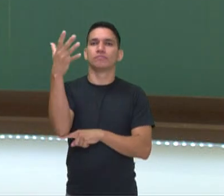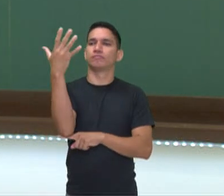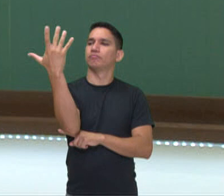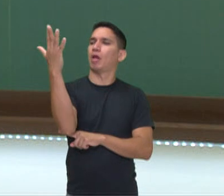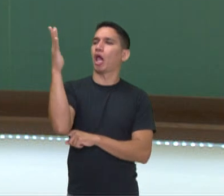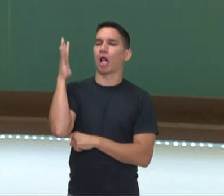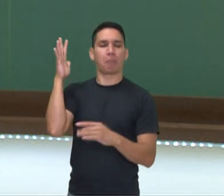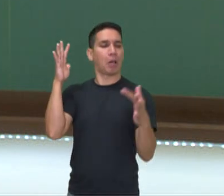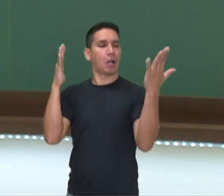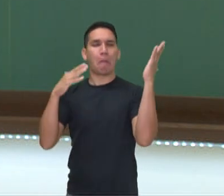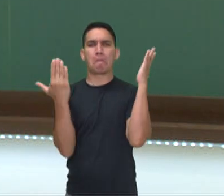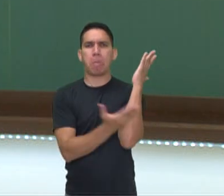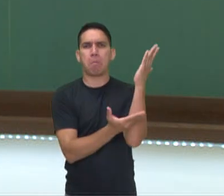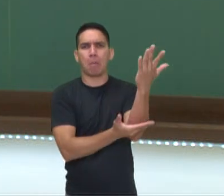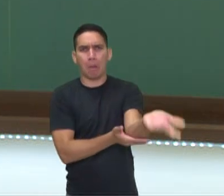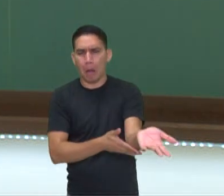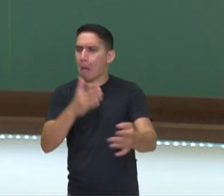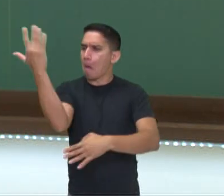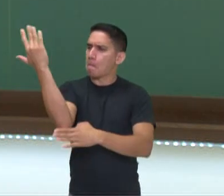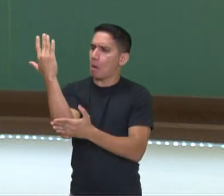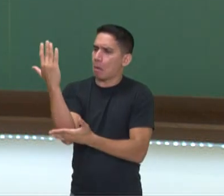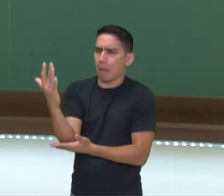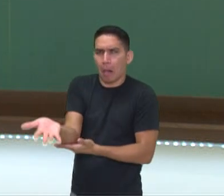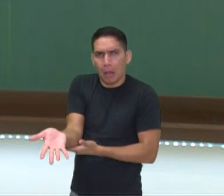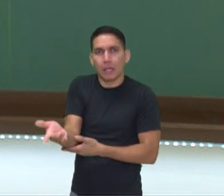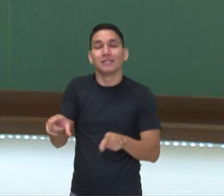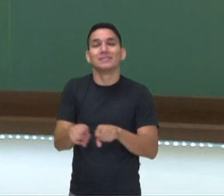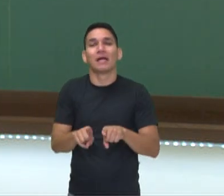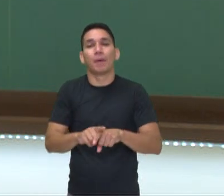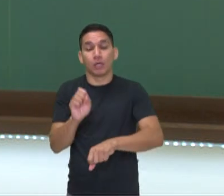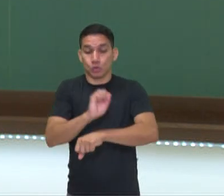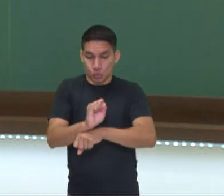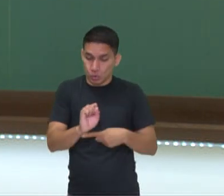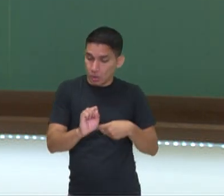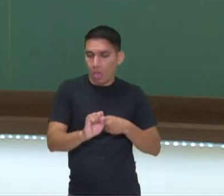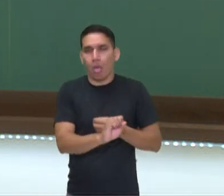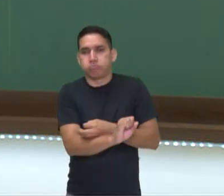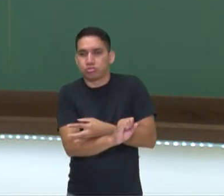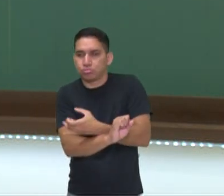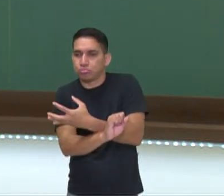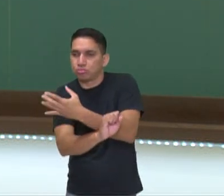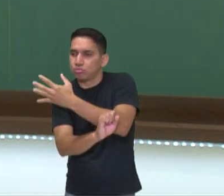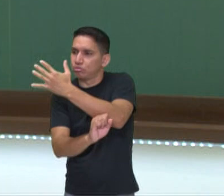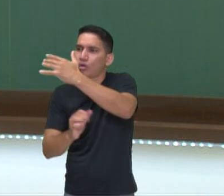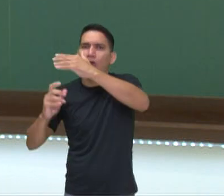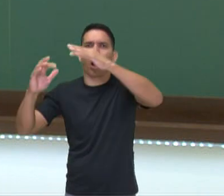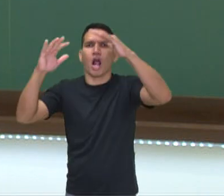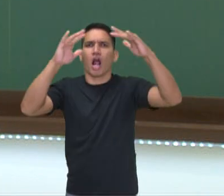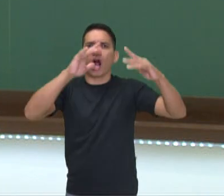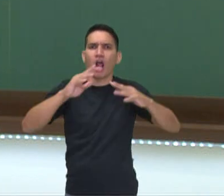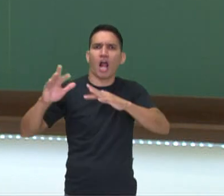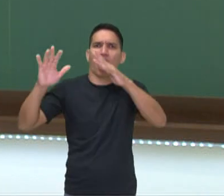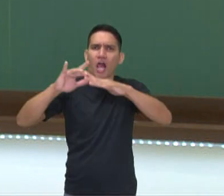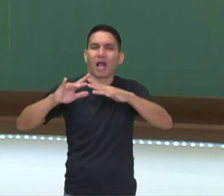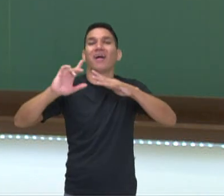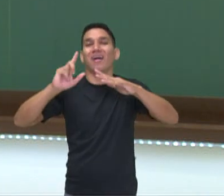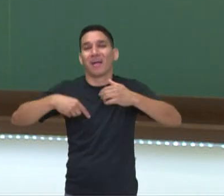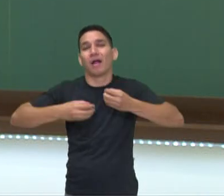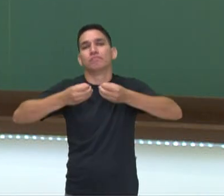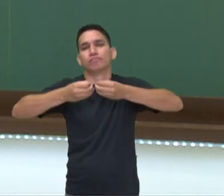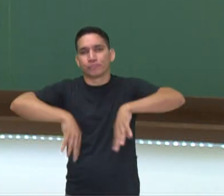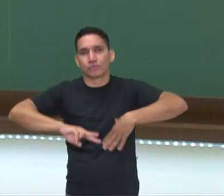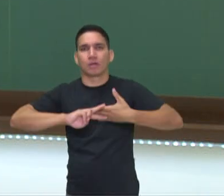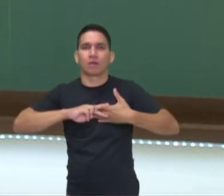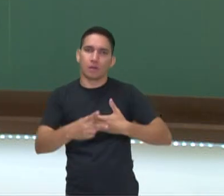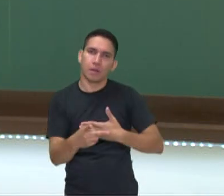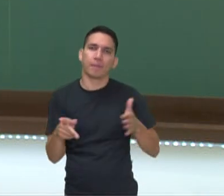a poluição emitida pelos veículos e também pelas fábricas e indústrias são agravantes da